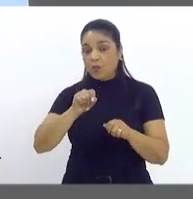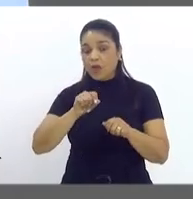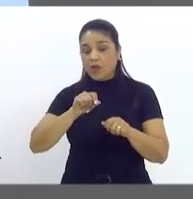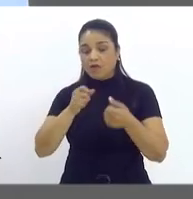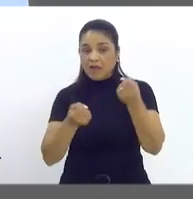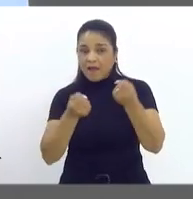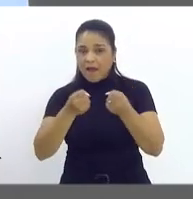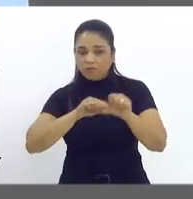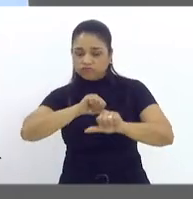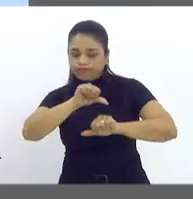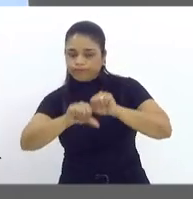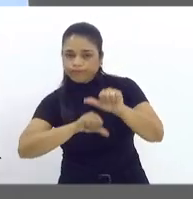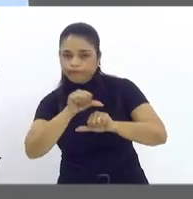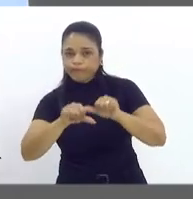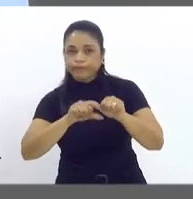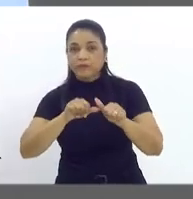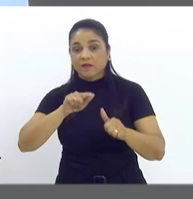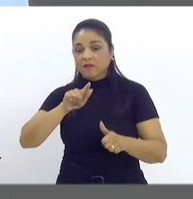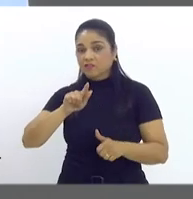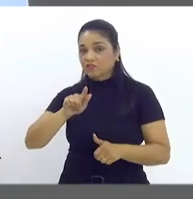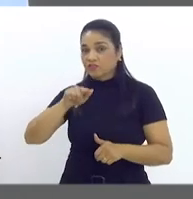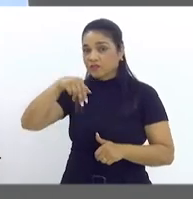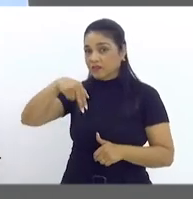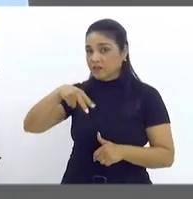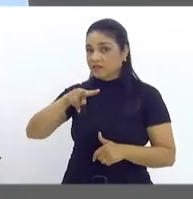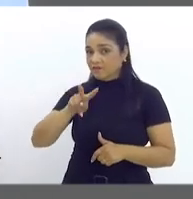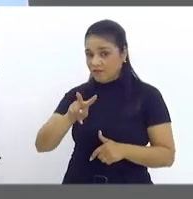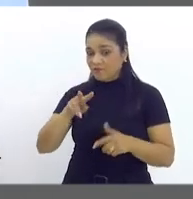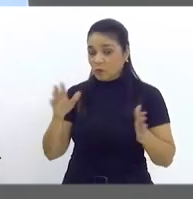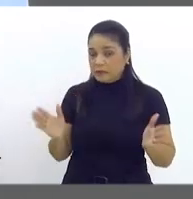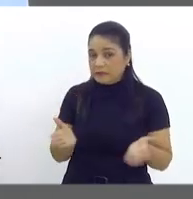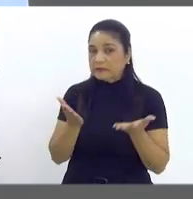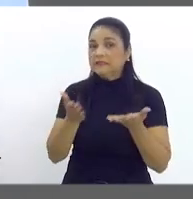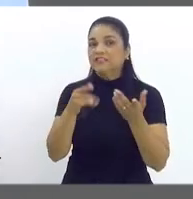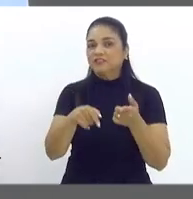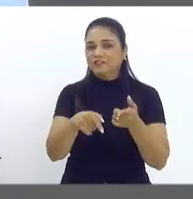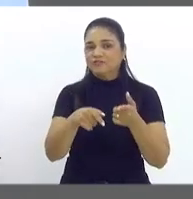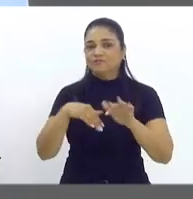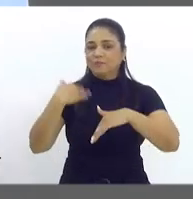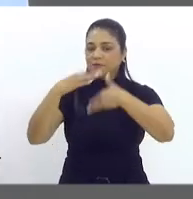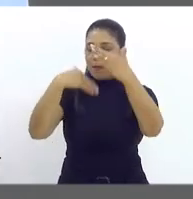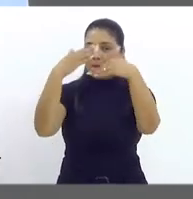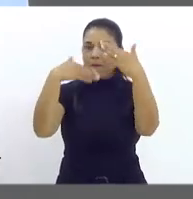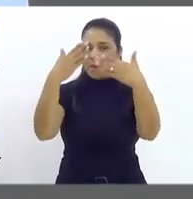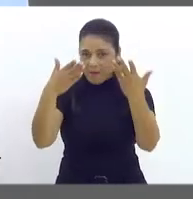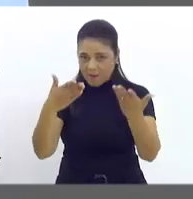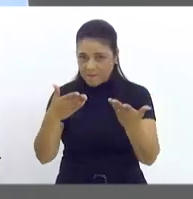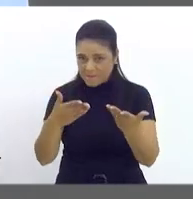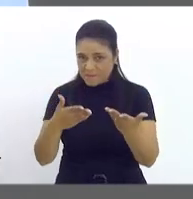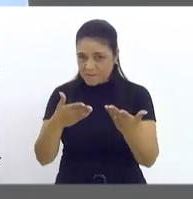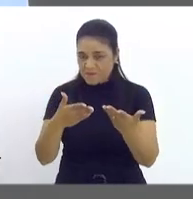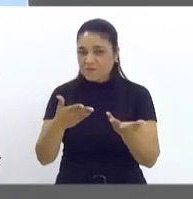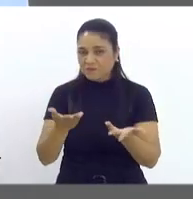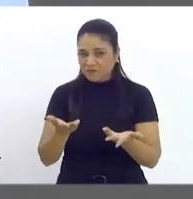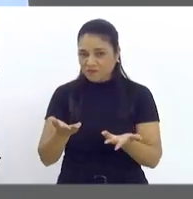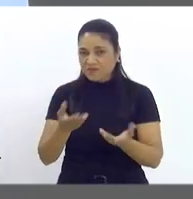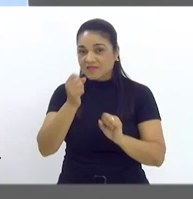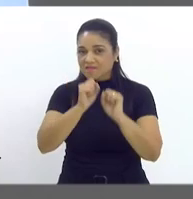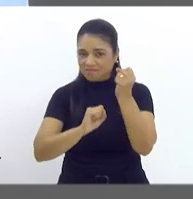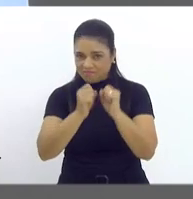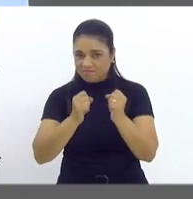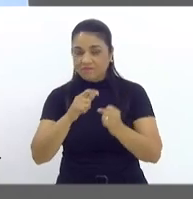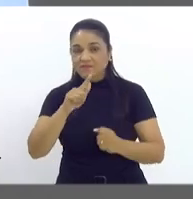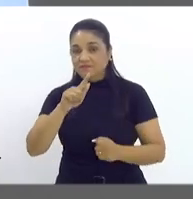aqui então um grande incentivo para esse crescimento, para esse desenvolvimento que